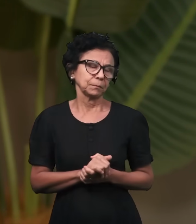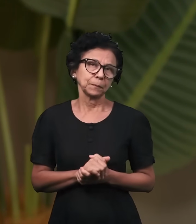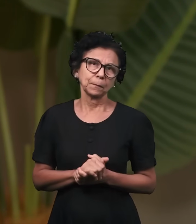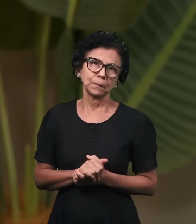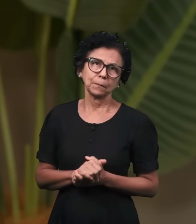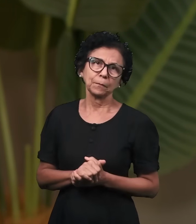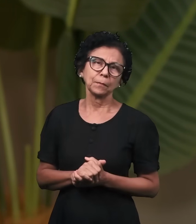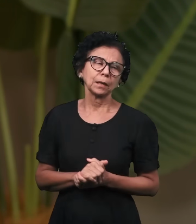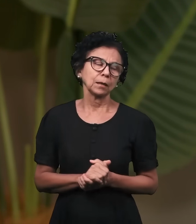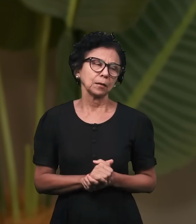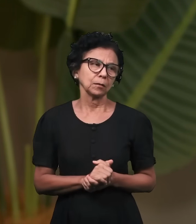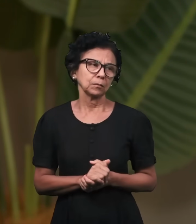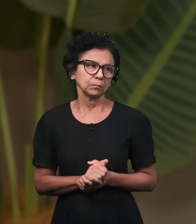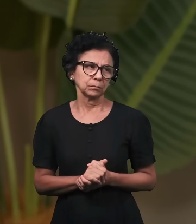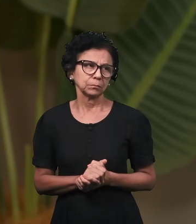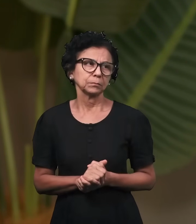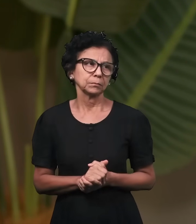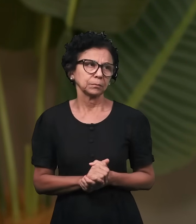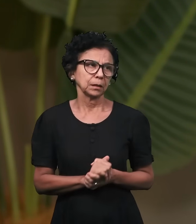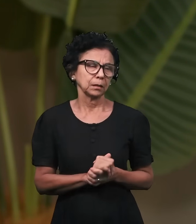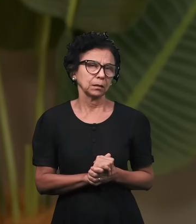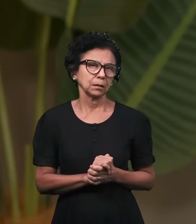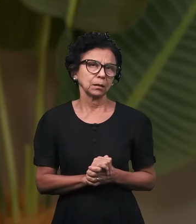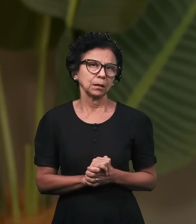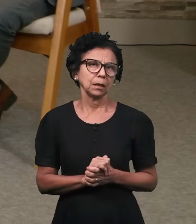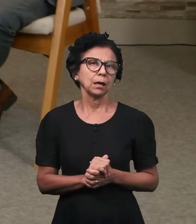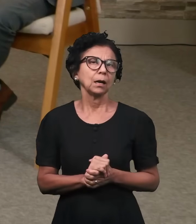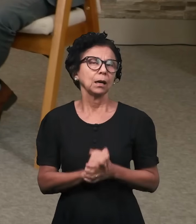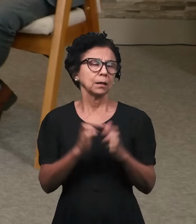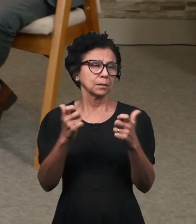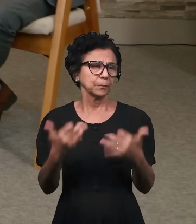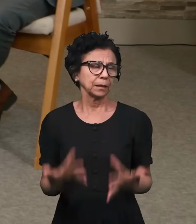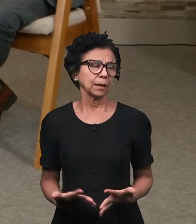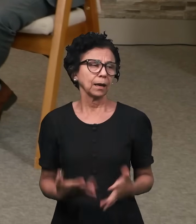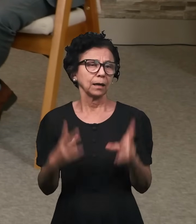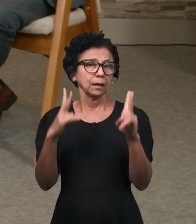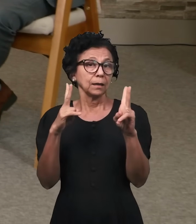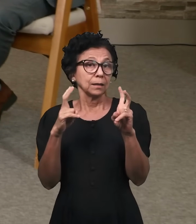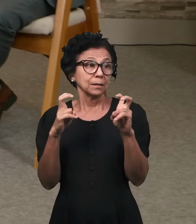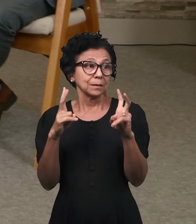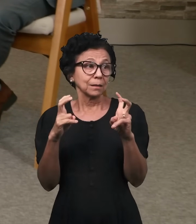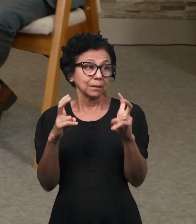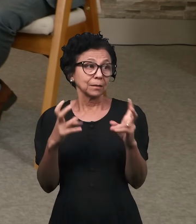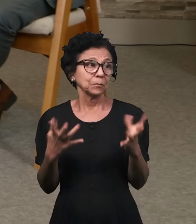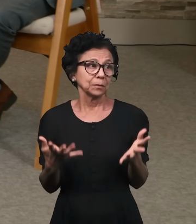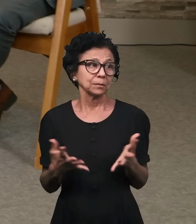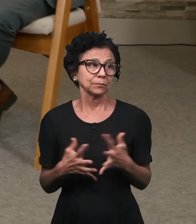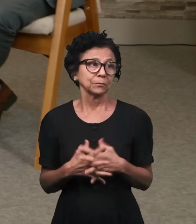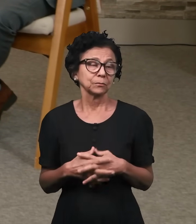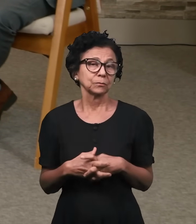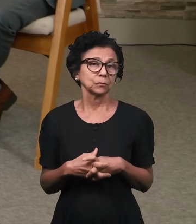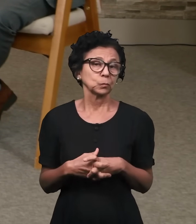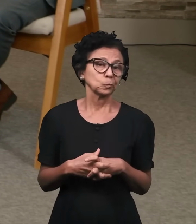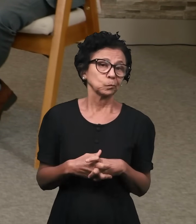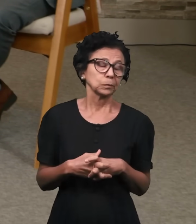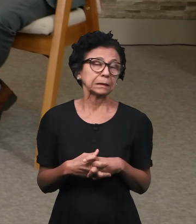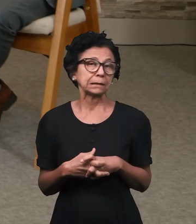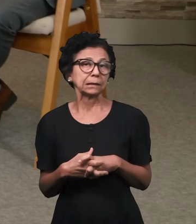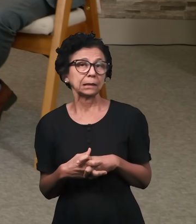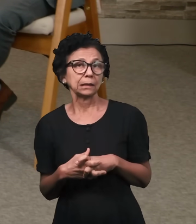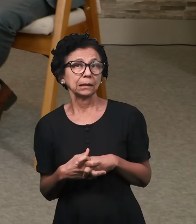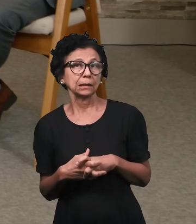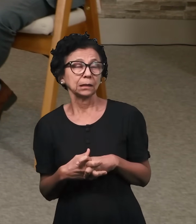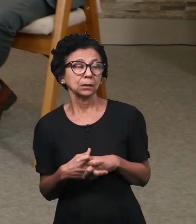breve explanação sobre esse tema, desse contraste daquilo que o irmão